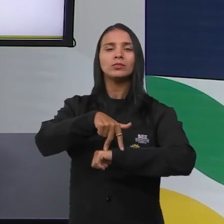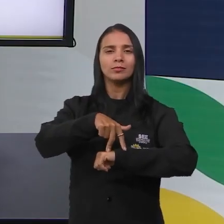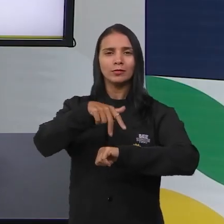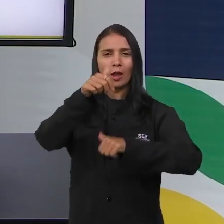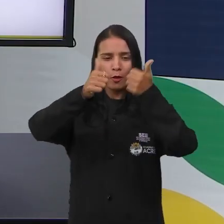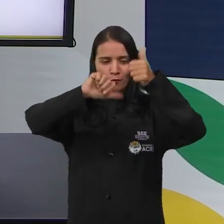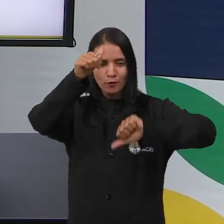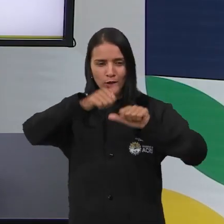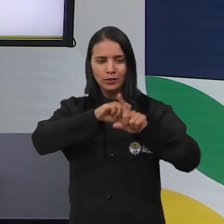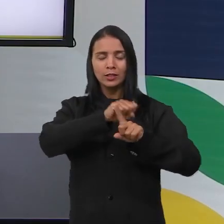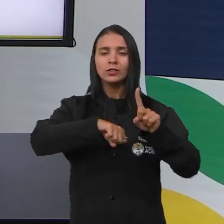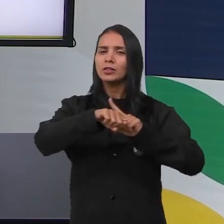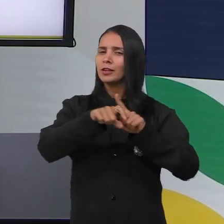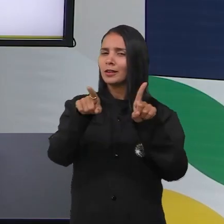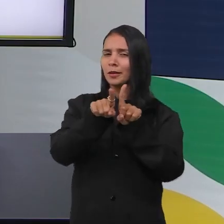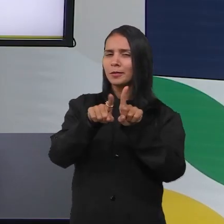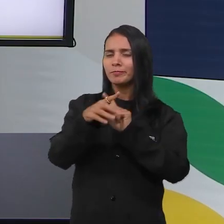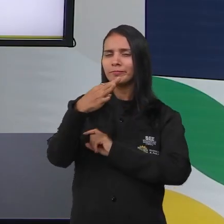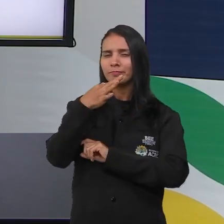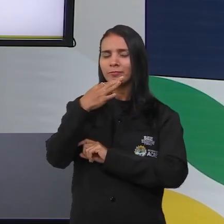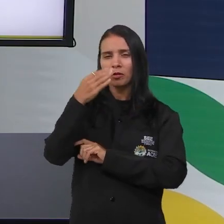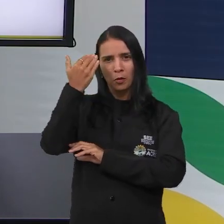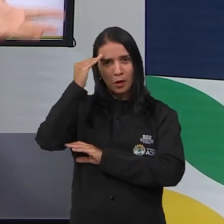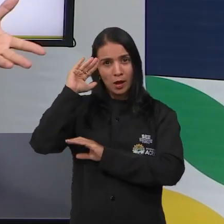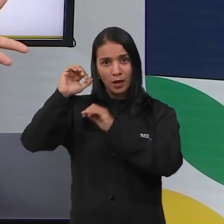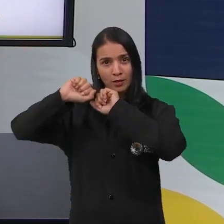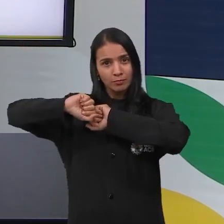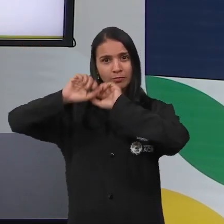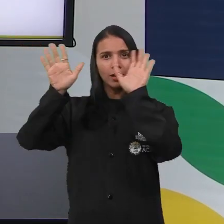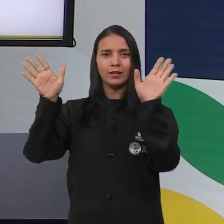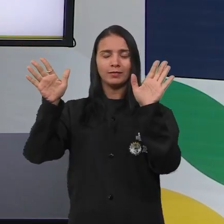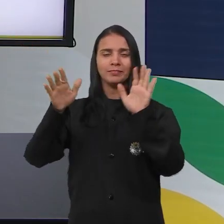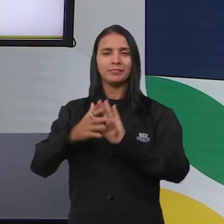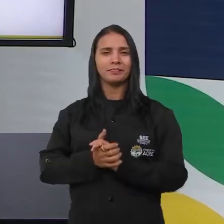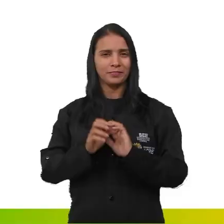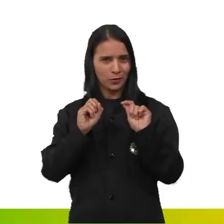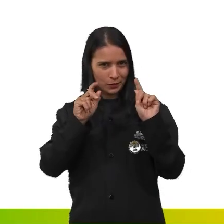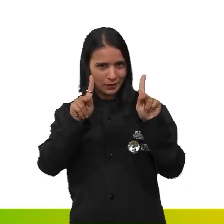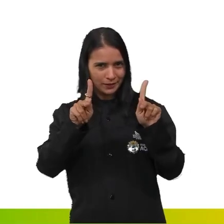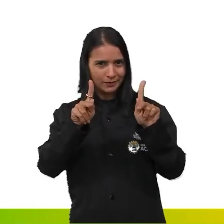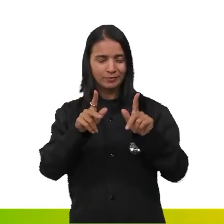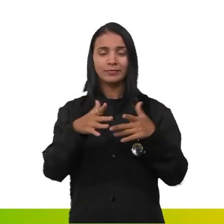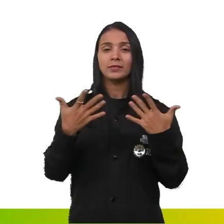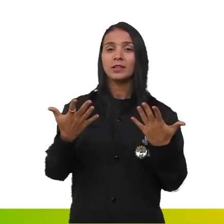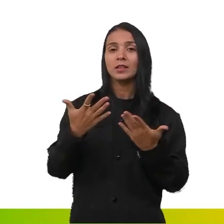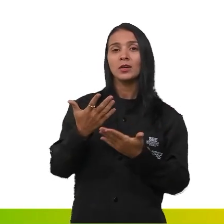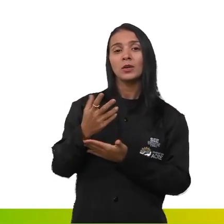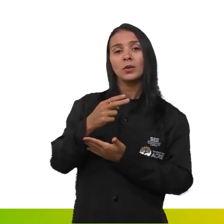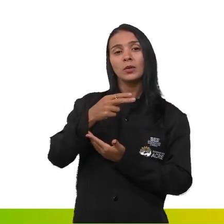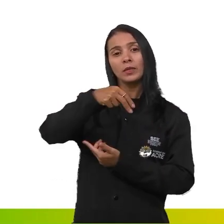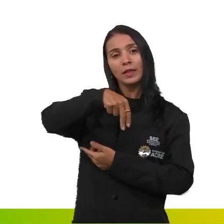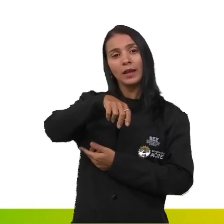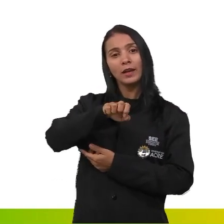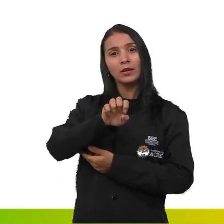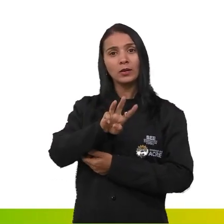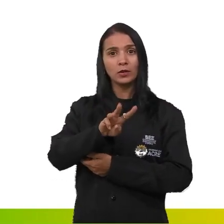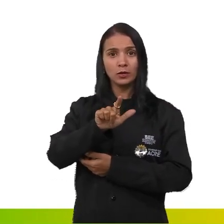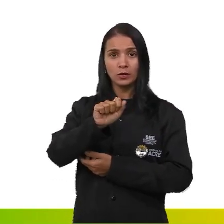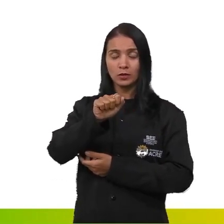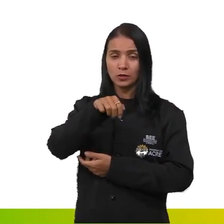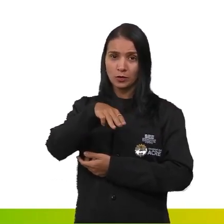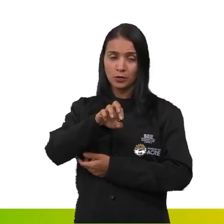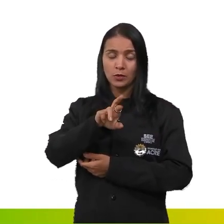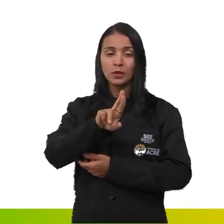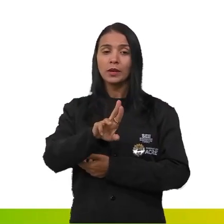ele vivencia, começa a conhecer e entender por meio de um game. Ok? Então, os new games são ferramentas poderosas